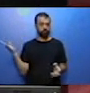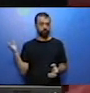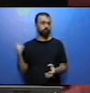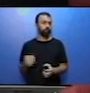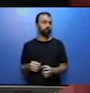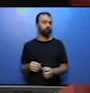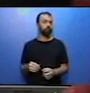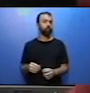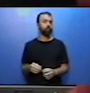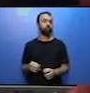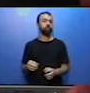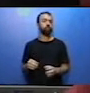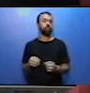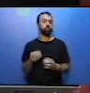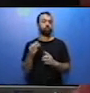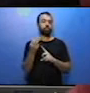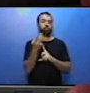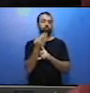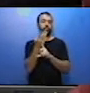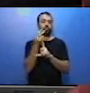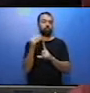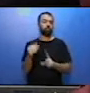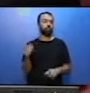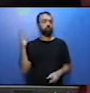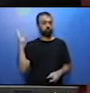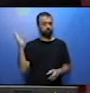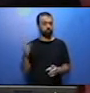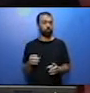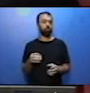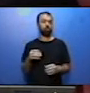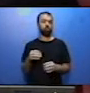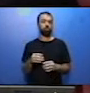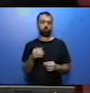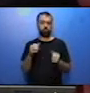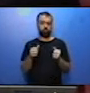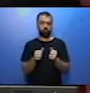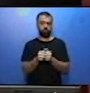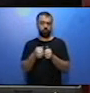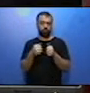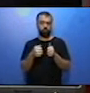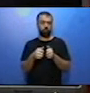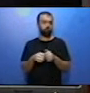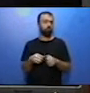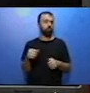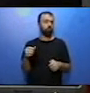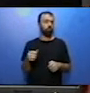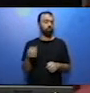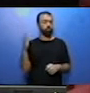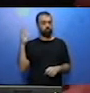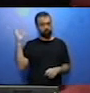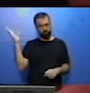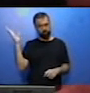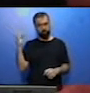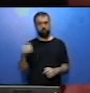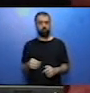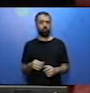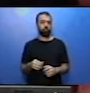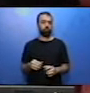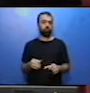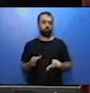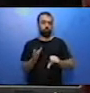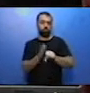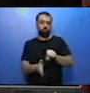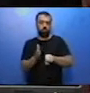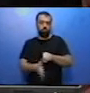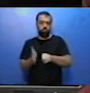alimentos à base de trigo pães bolos biscoitos e as leguminosas